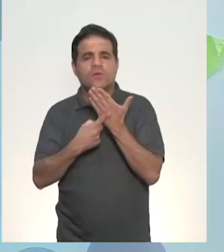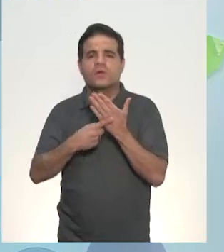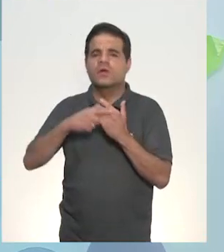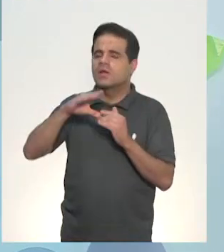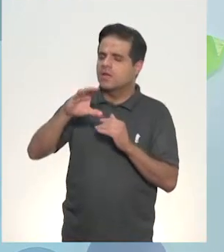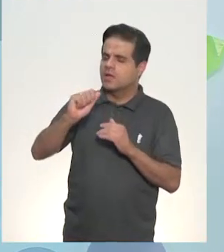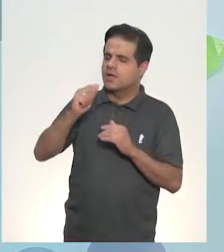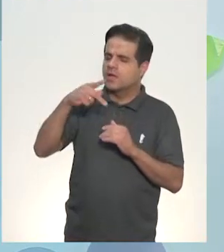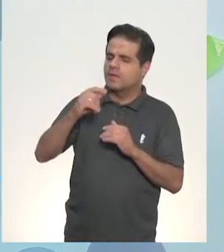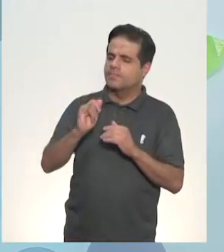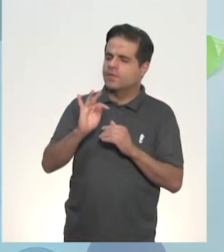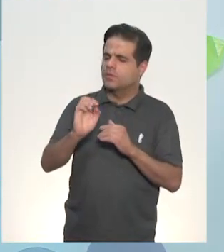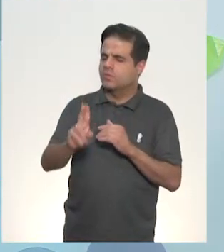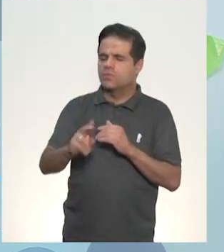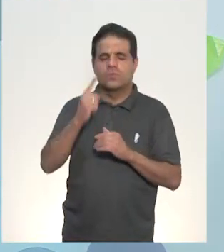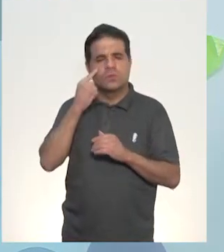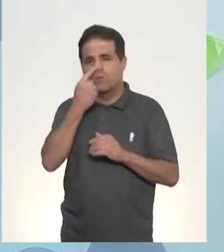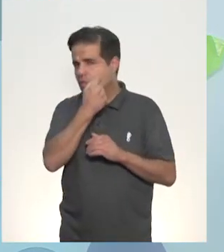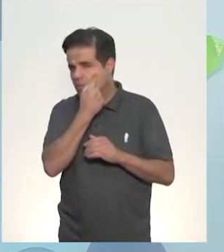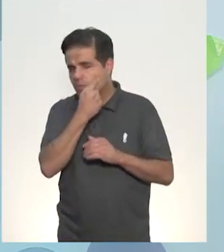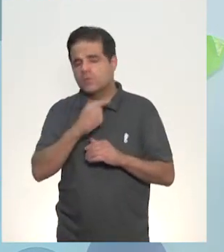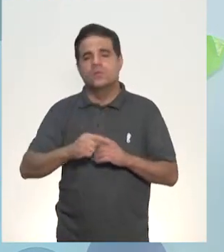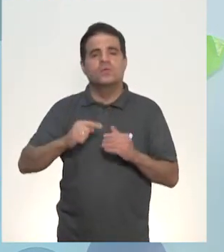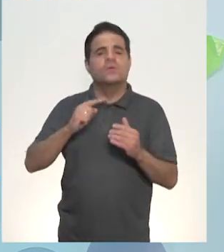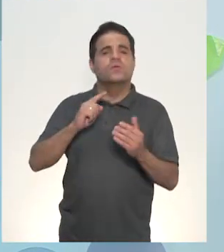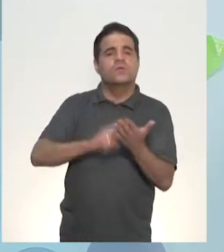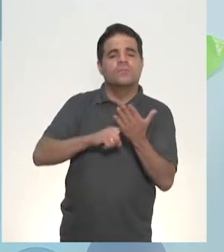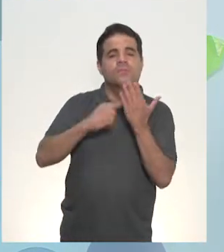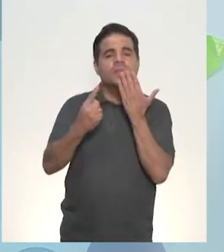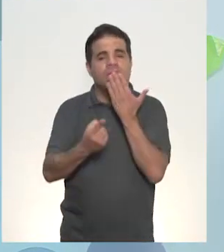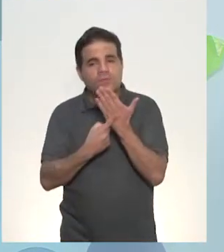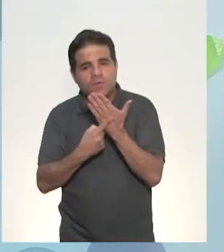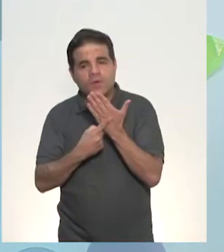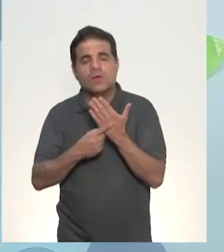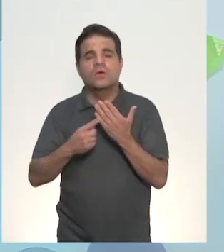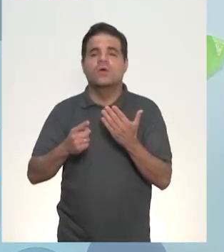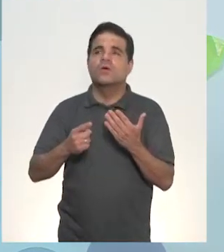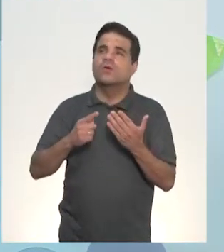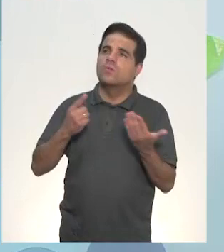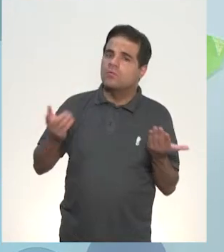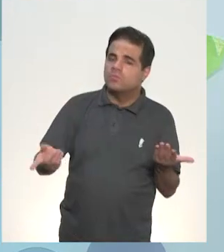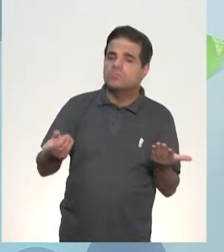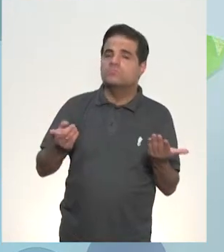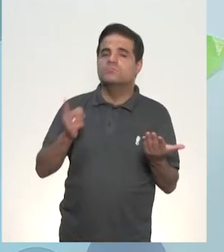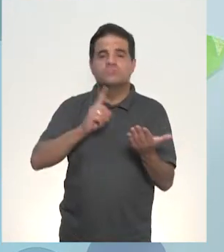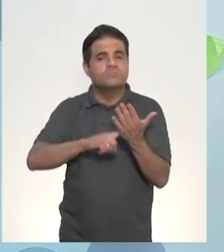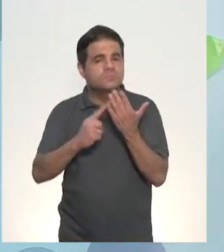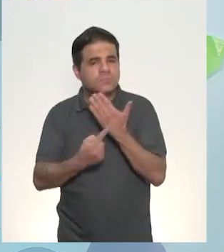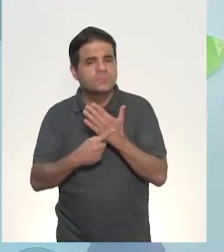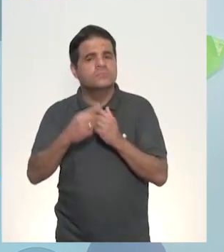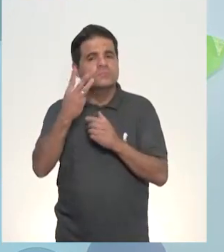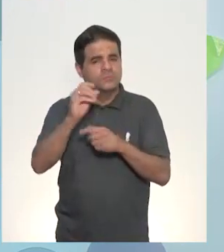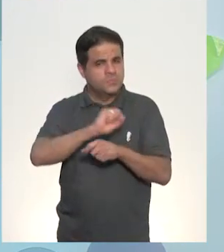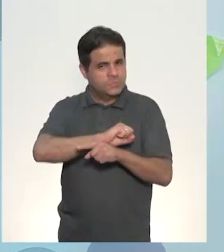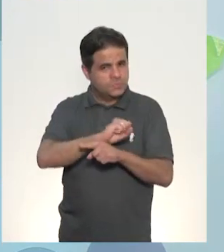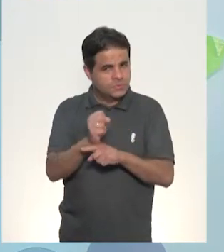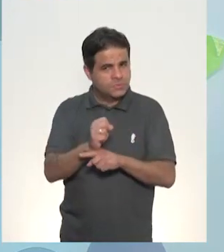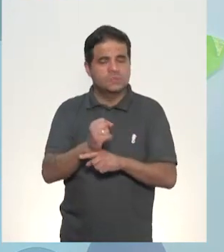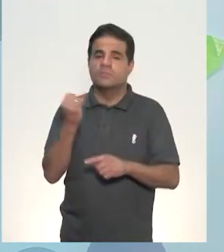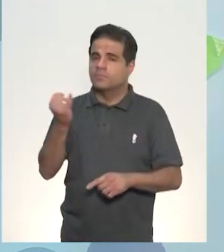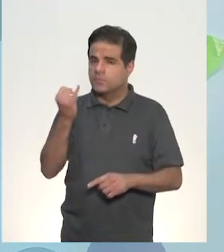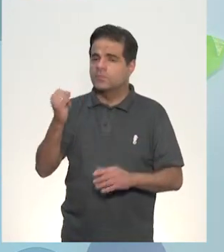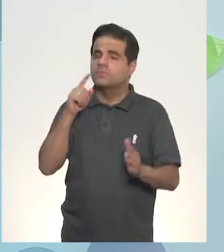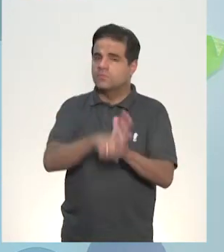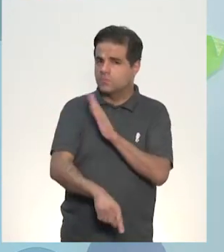Capitu tem olhos de ressaca. E por falar em metafórico, o que é metáfora? 30 segundos. 30 segundos não, porque essa pergunta é